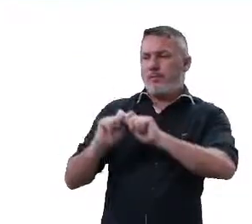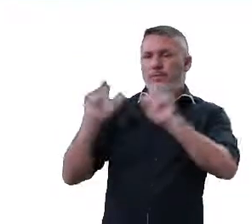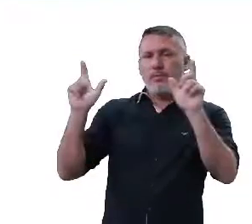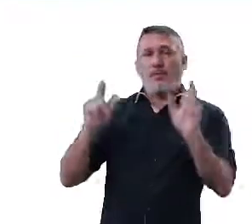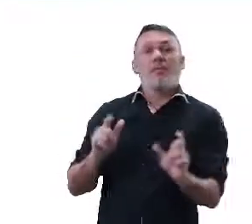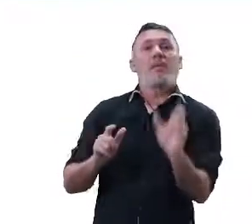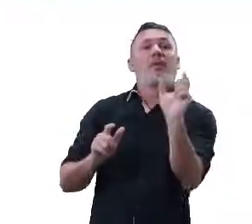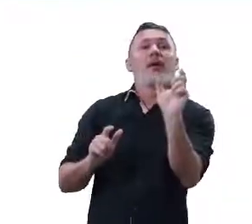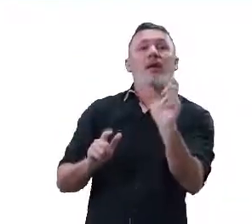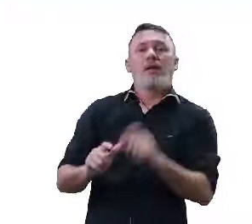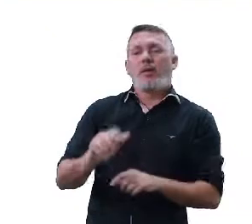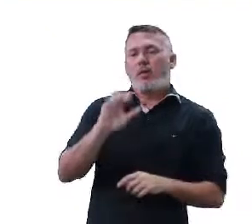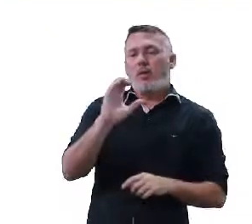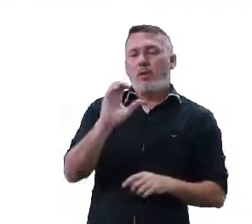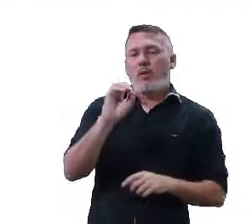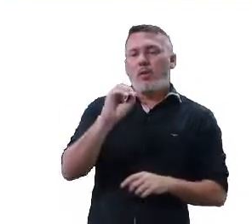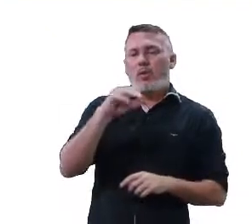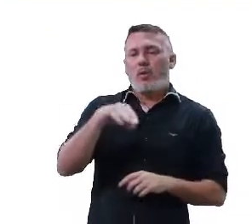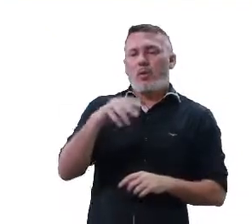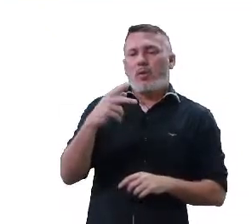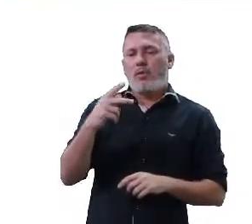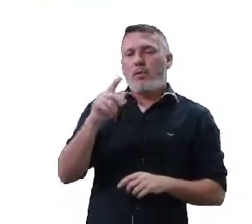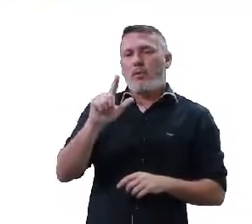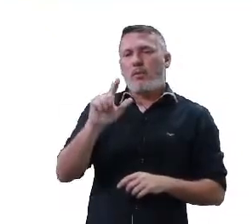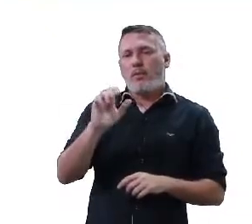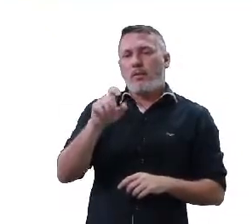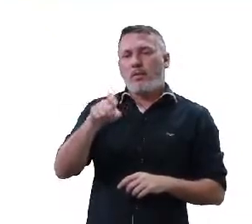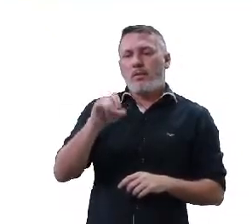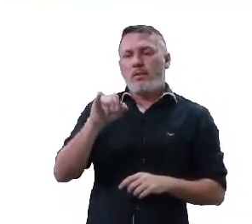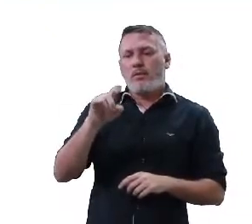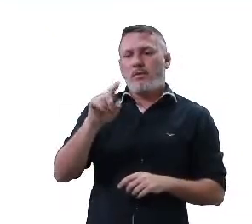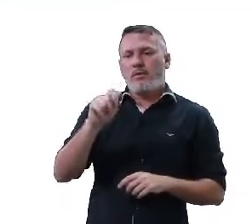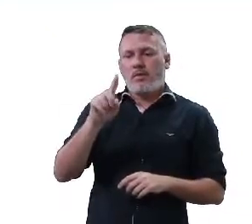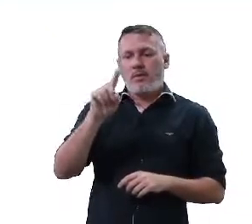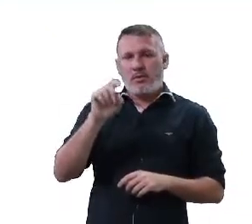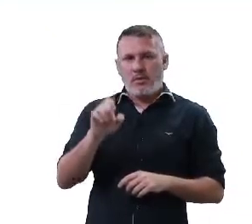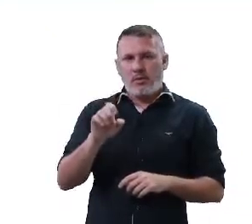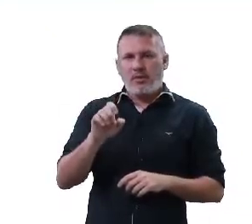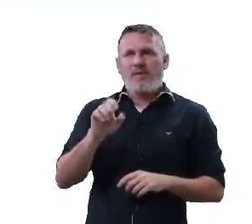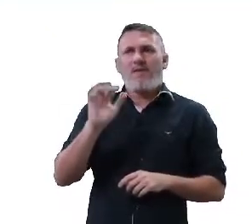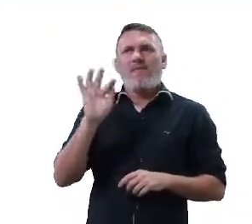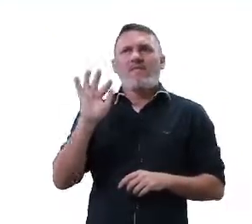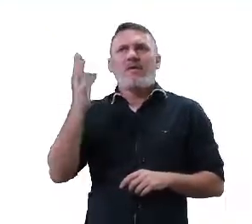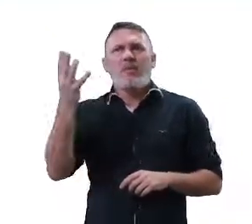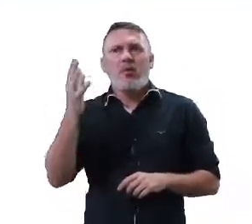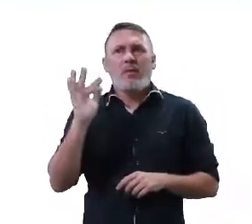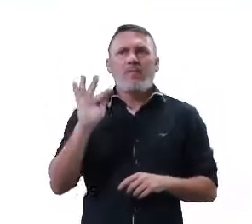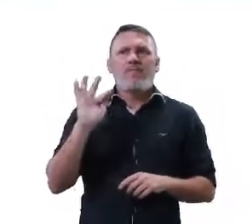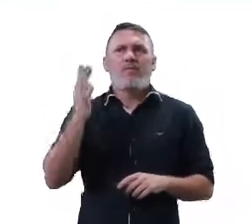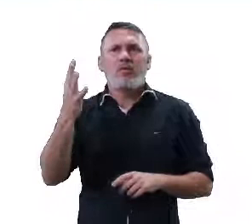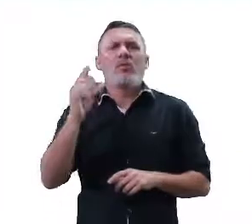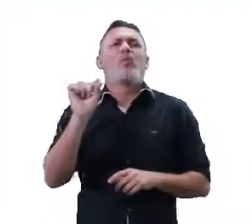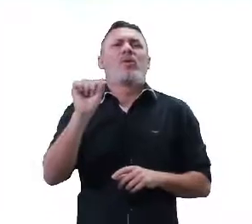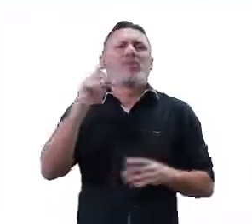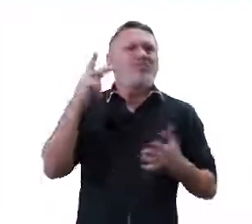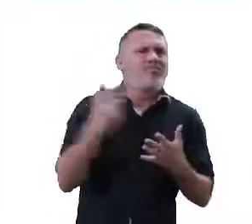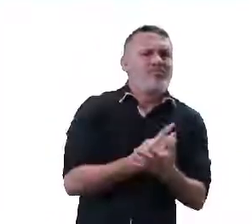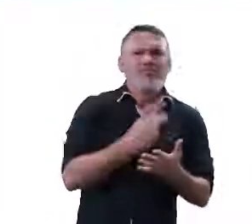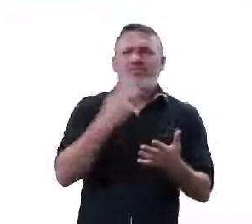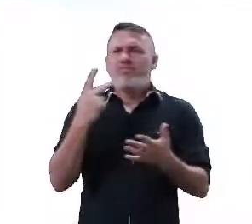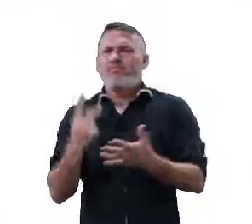essa palavra, complexidade dos fenômenos, né? Essa frase aqui, complexidade dos fenômenos